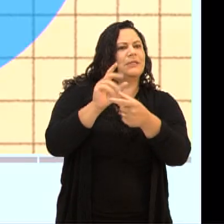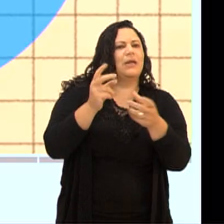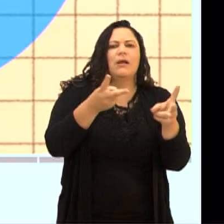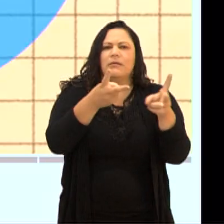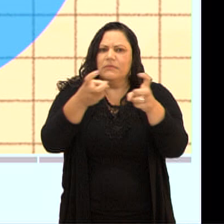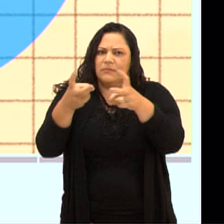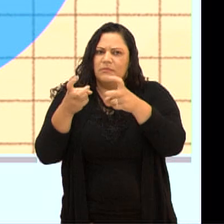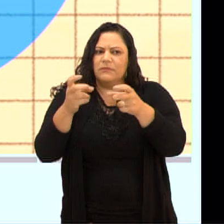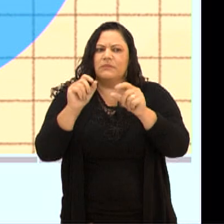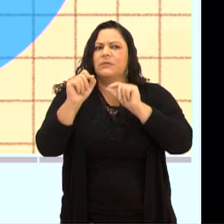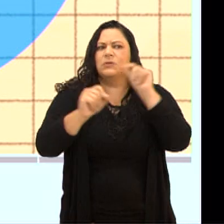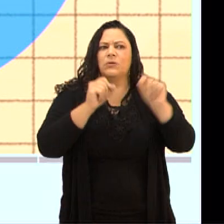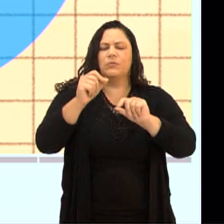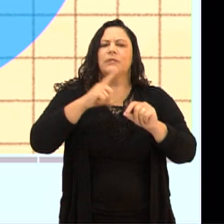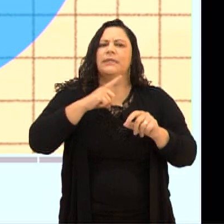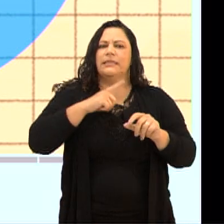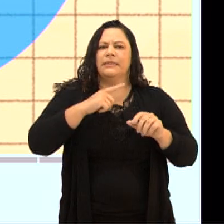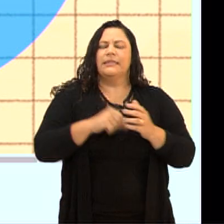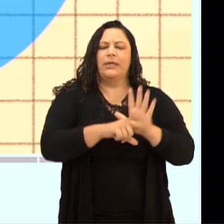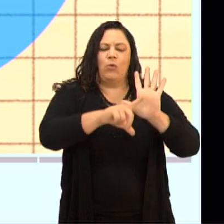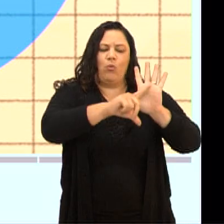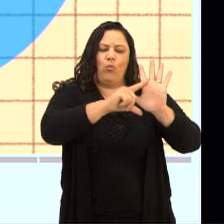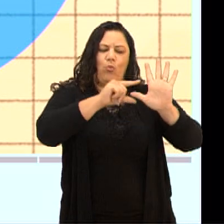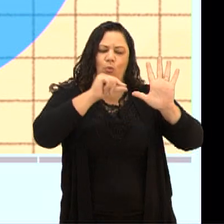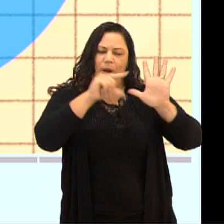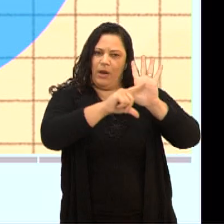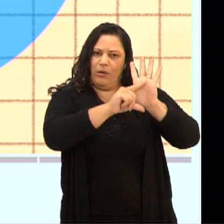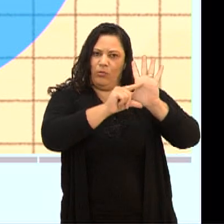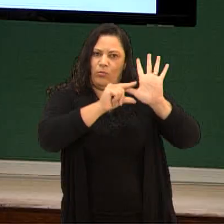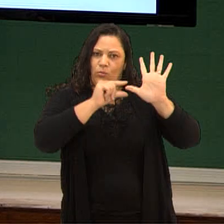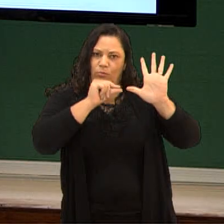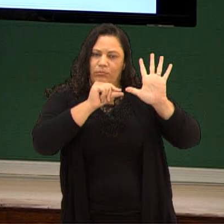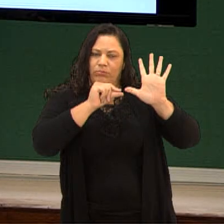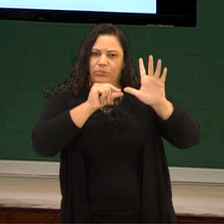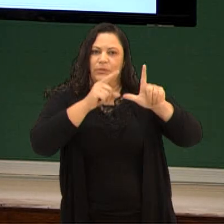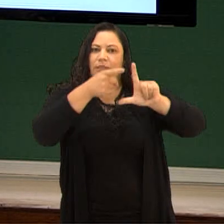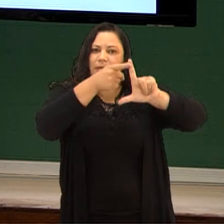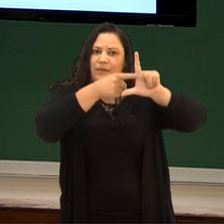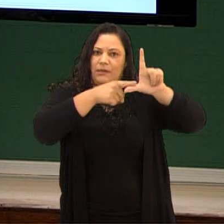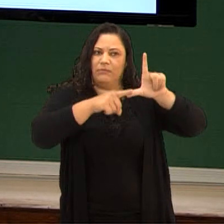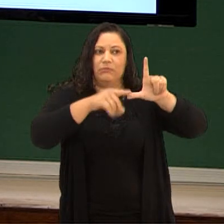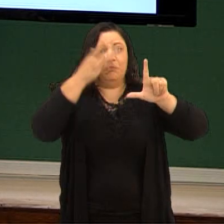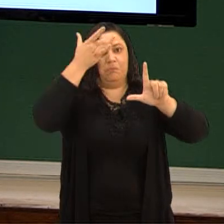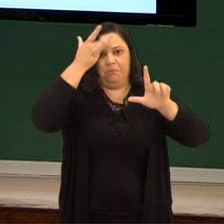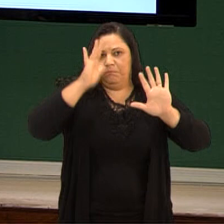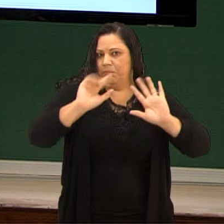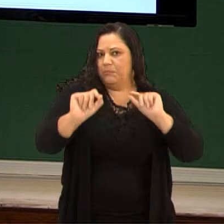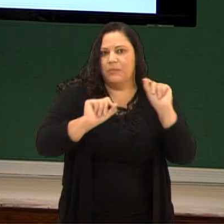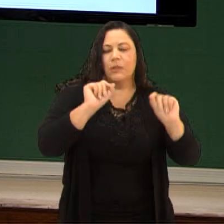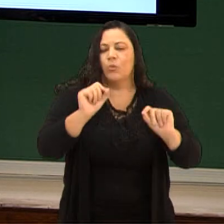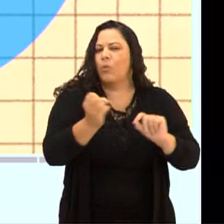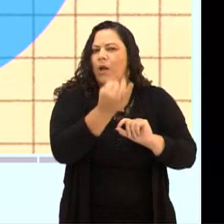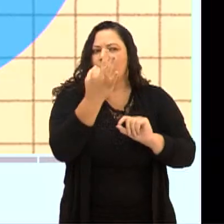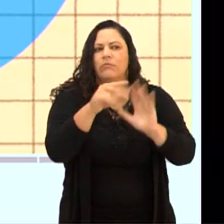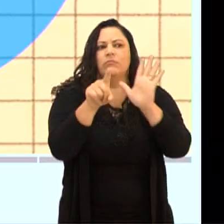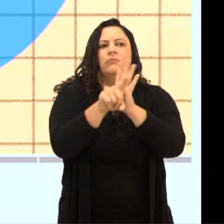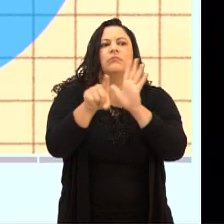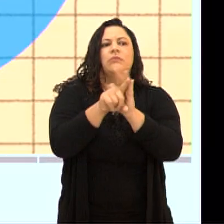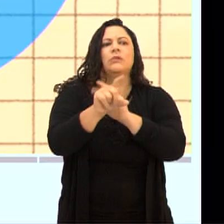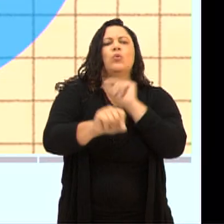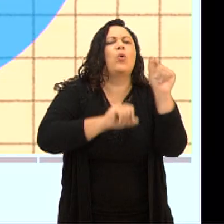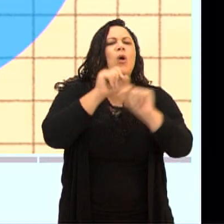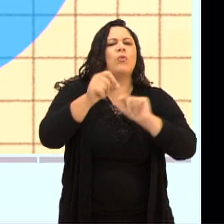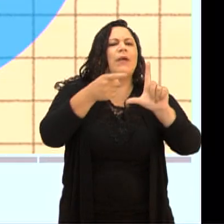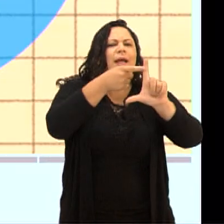aqui que a gente tem uma angulação, tem uma inclinação, que a gente não conhece ainda qual a medida que é, e a perguntinha pergunta, qual é a medida